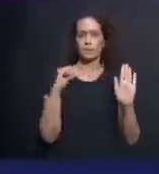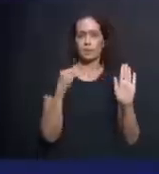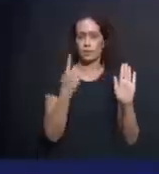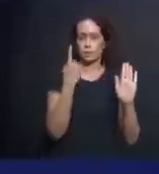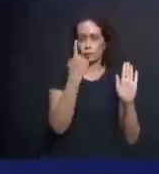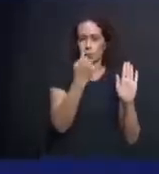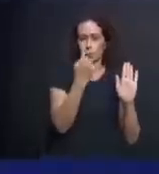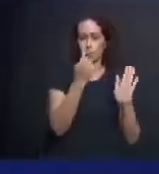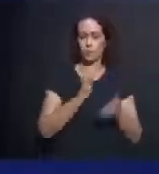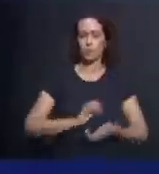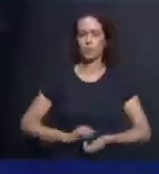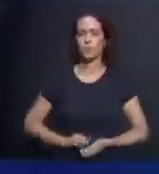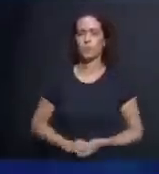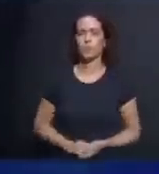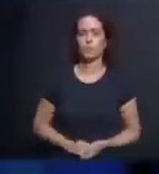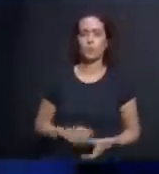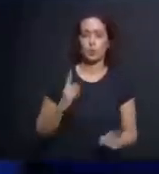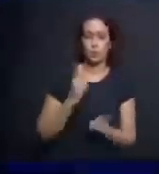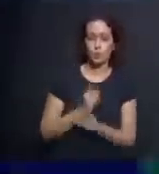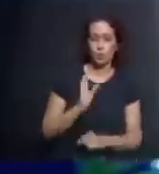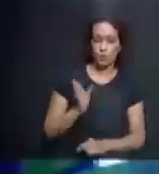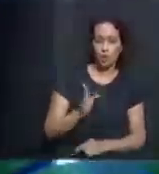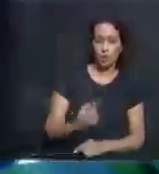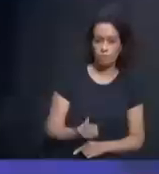verso 1. Quem achou, fala eu.